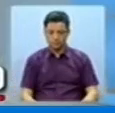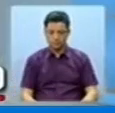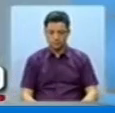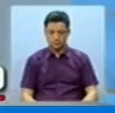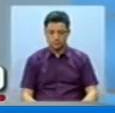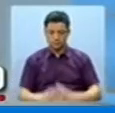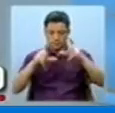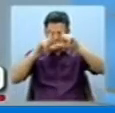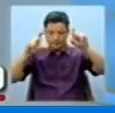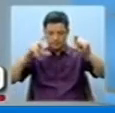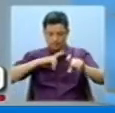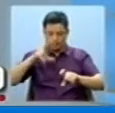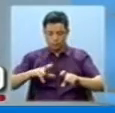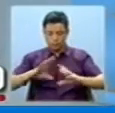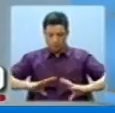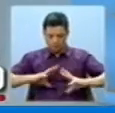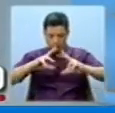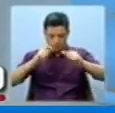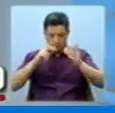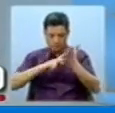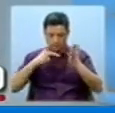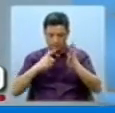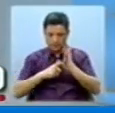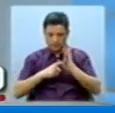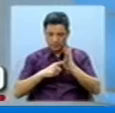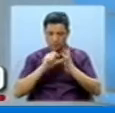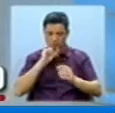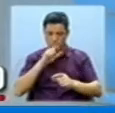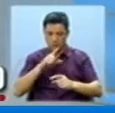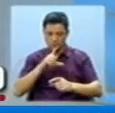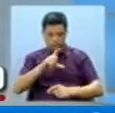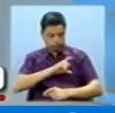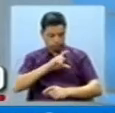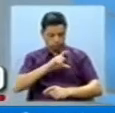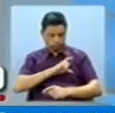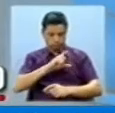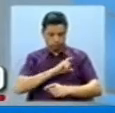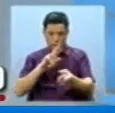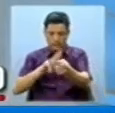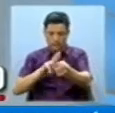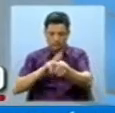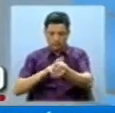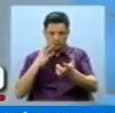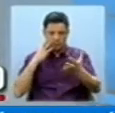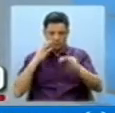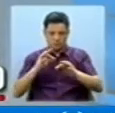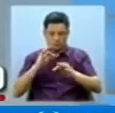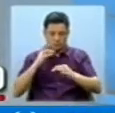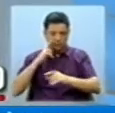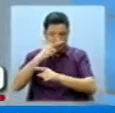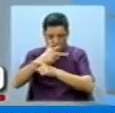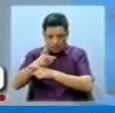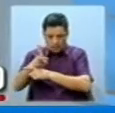Uma empresa portuguesa está a desenvolver uma tecnologia que permite medir o batimento cardíaco através de uma simples câmara de vídeo.